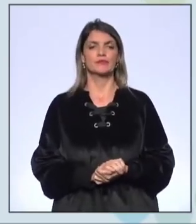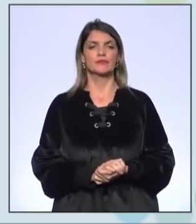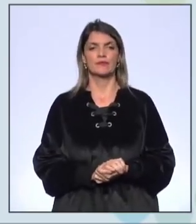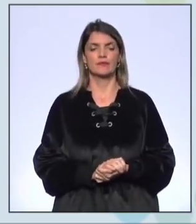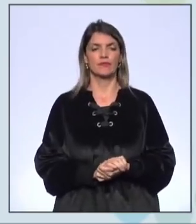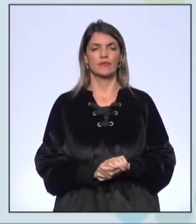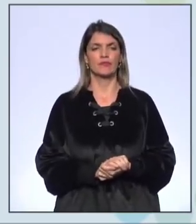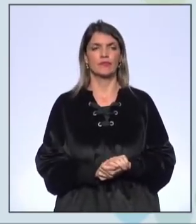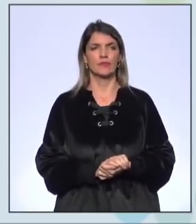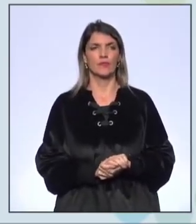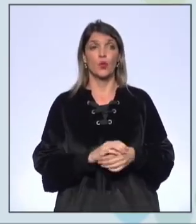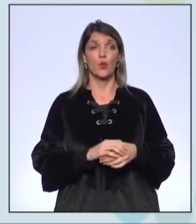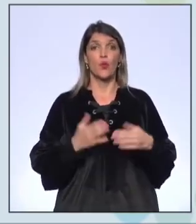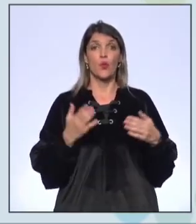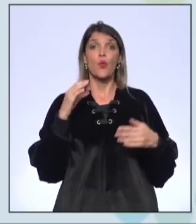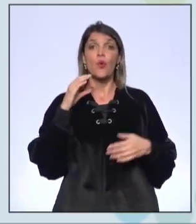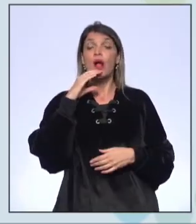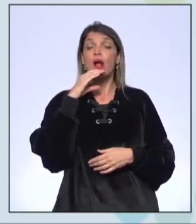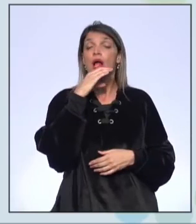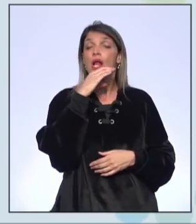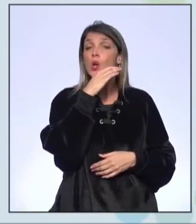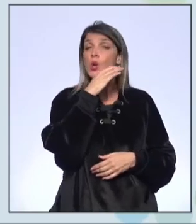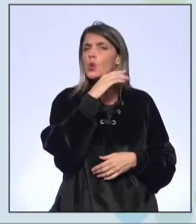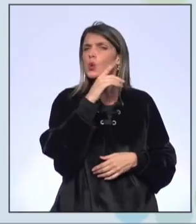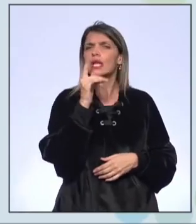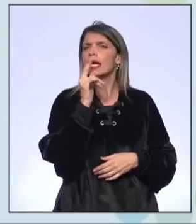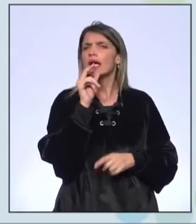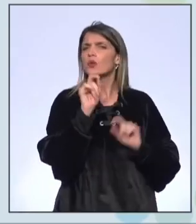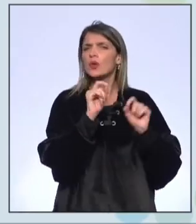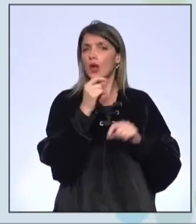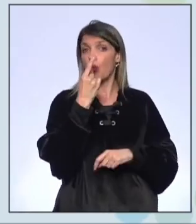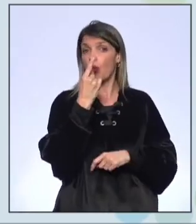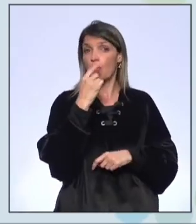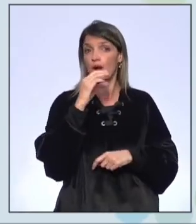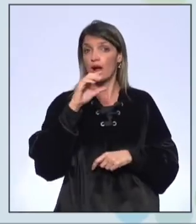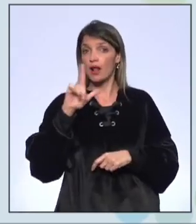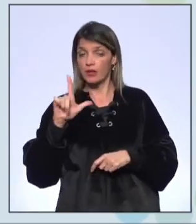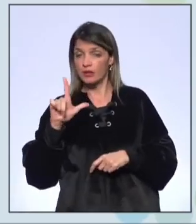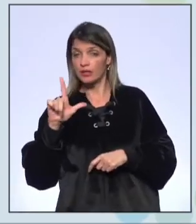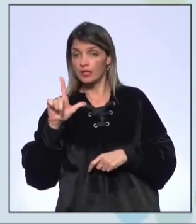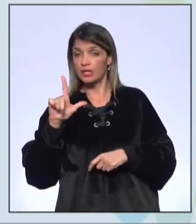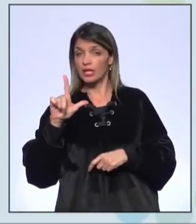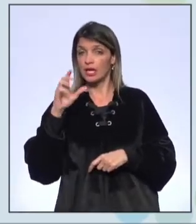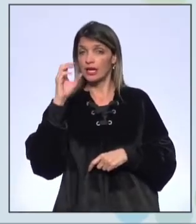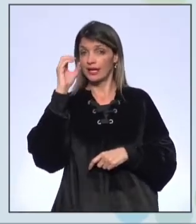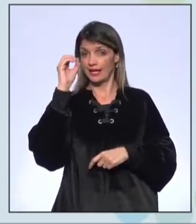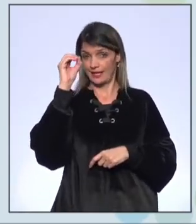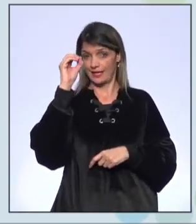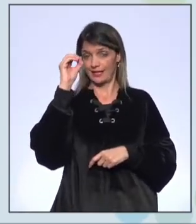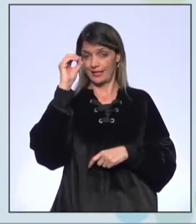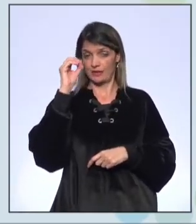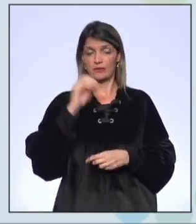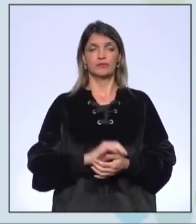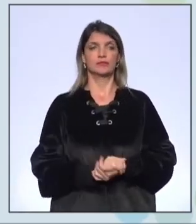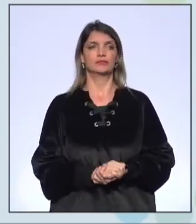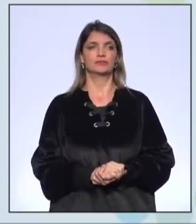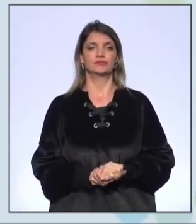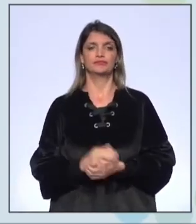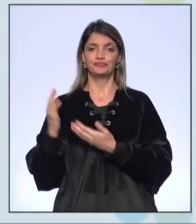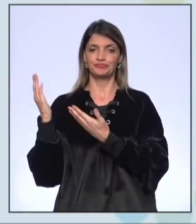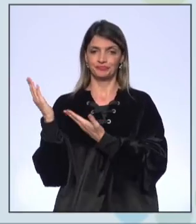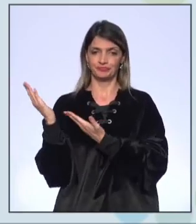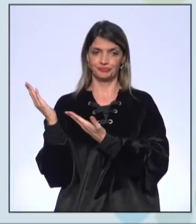específico da água? O calor específico da água é 1 caloria por grama graus Celsius, certo, Carol?